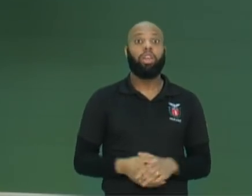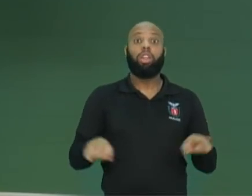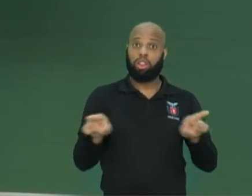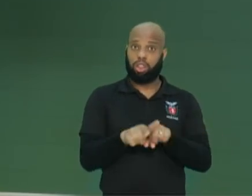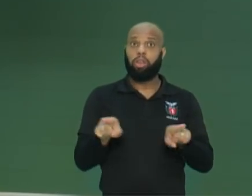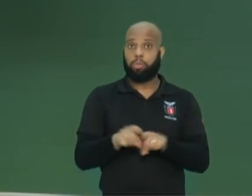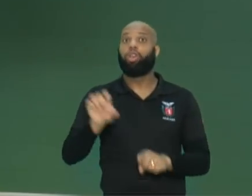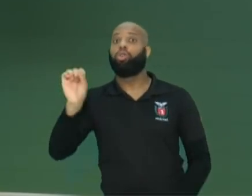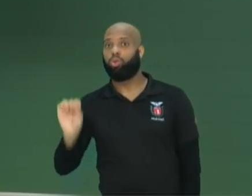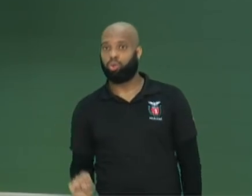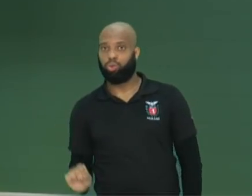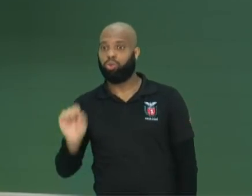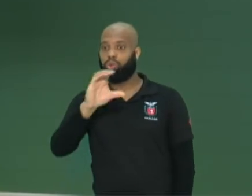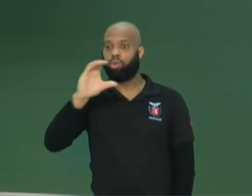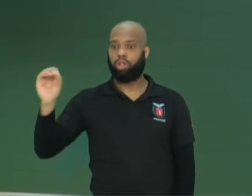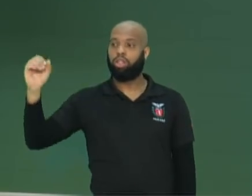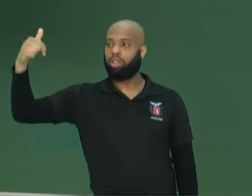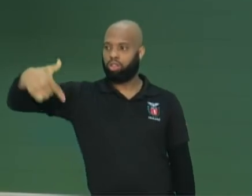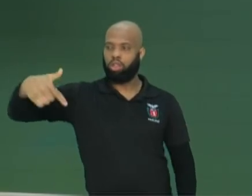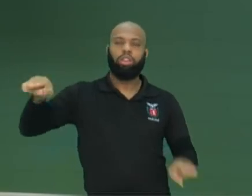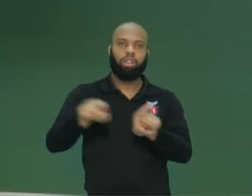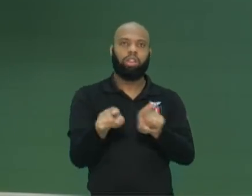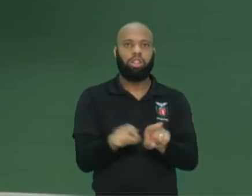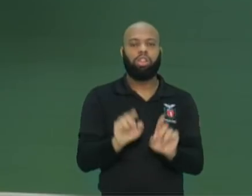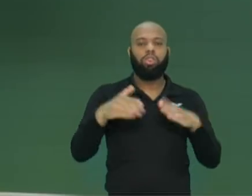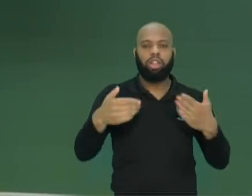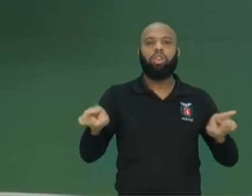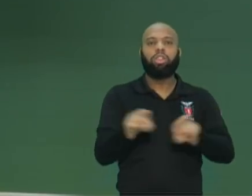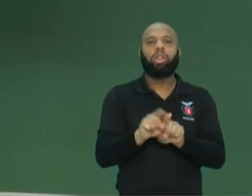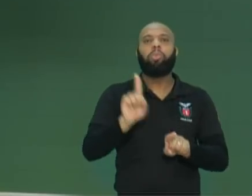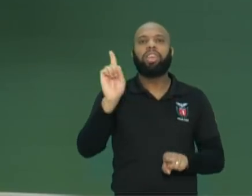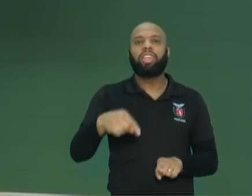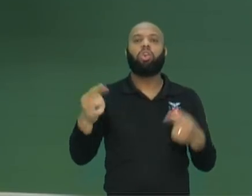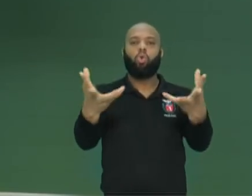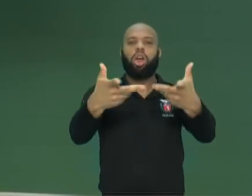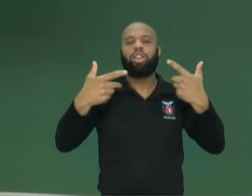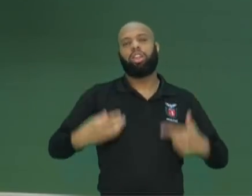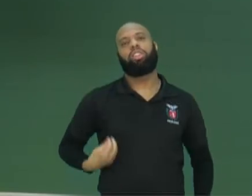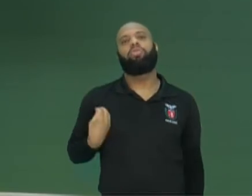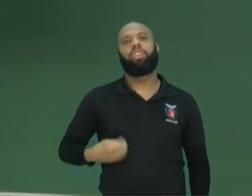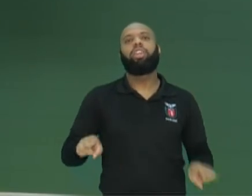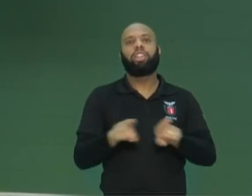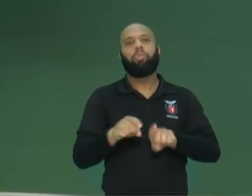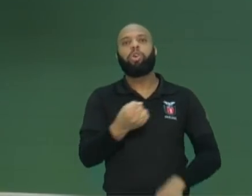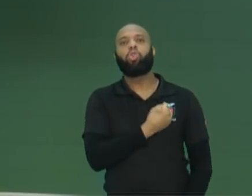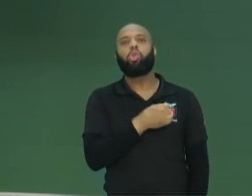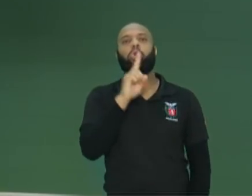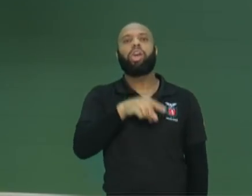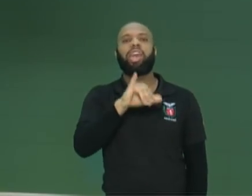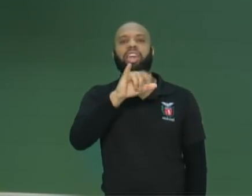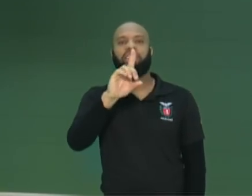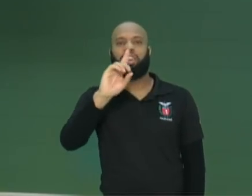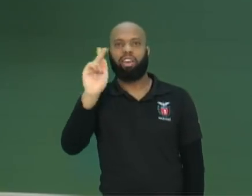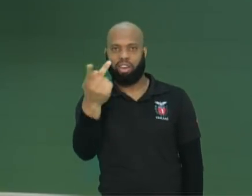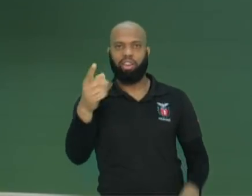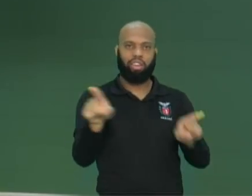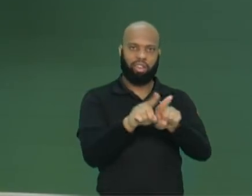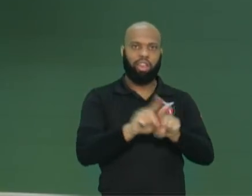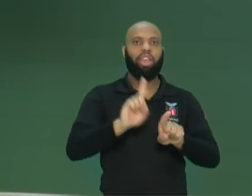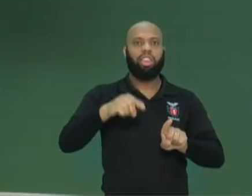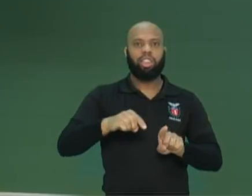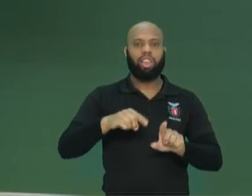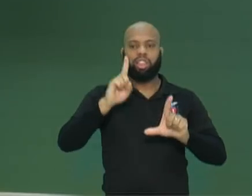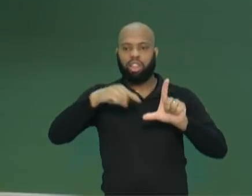Sul, certo? E isso também vai refletir na qualidade de vida e naquele númerozinho que a gente chama de IDH, ou Índice